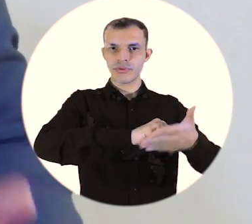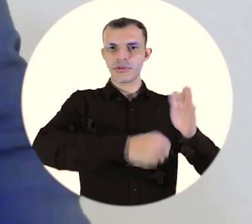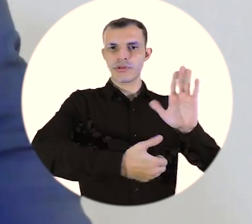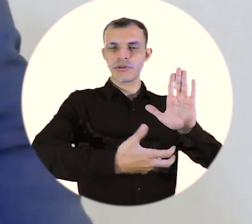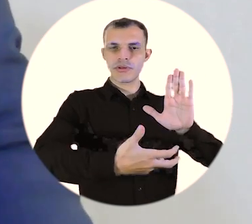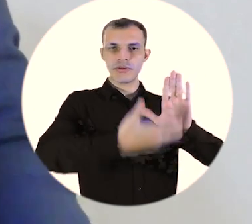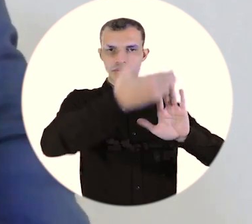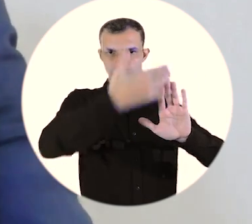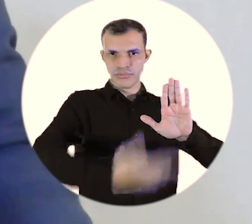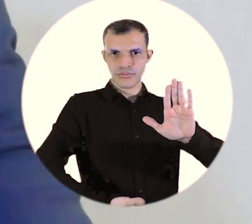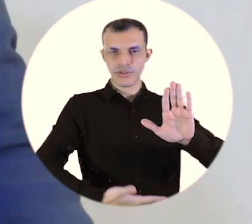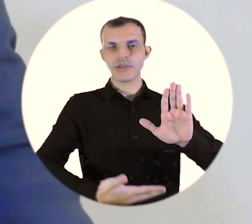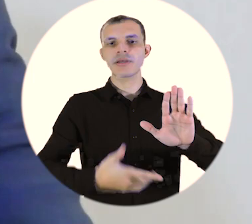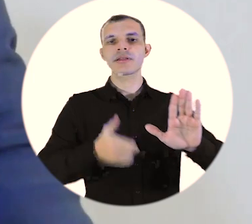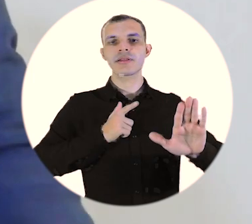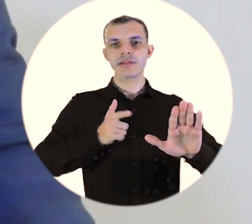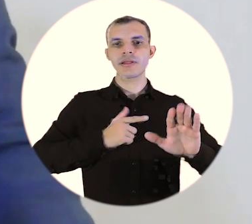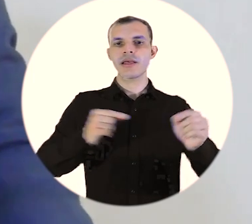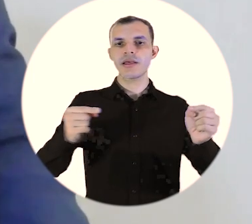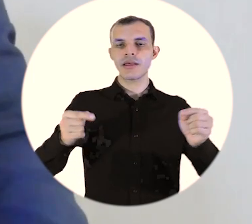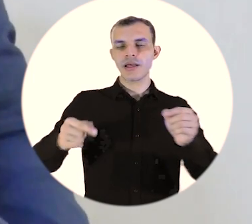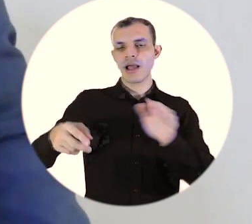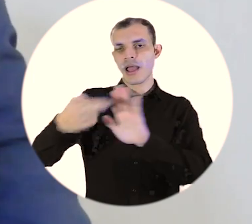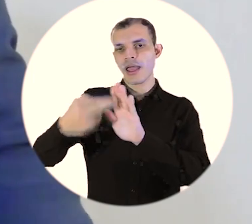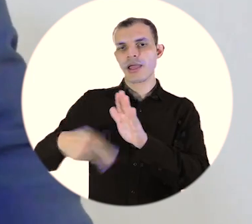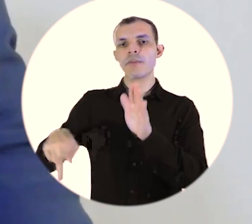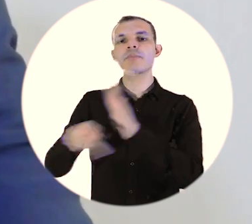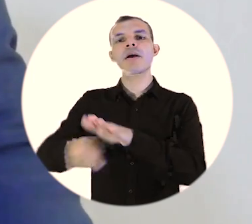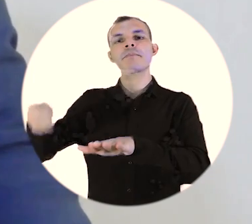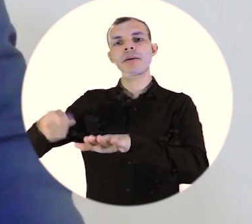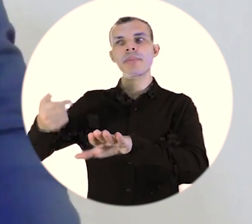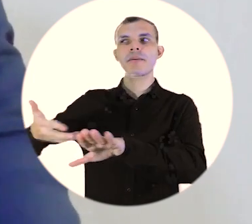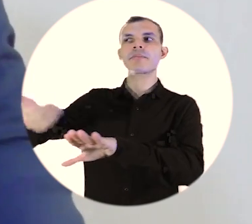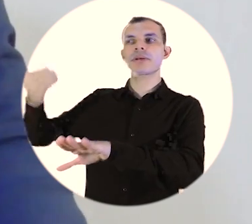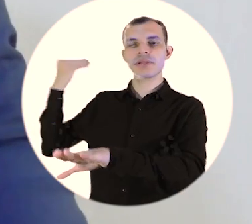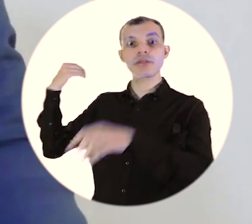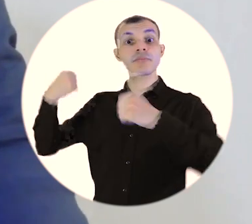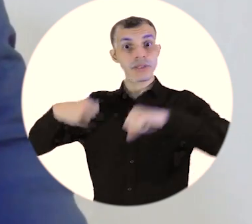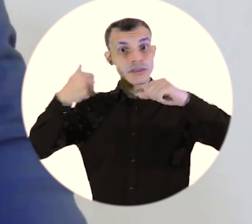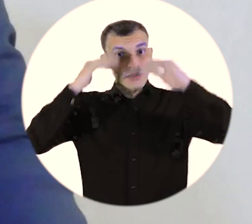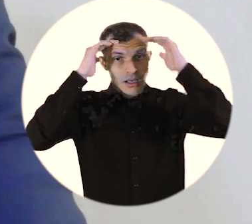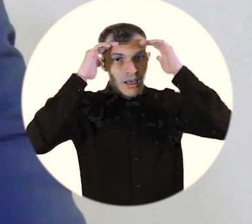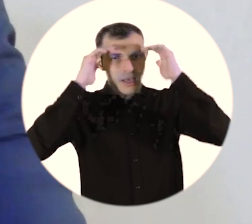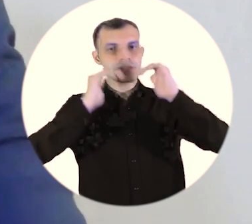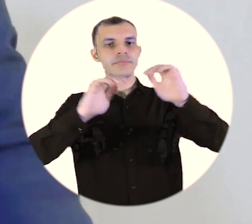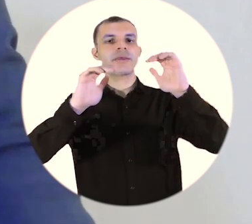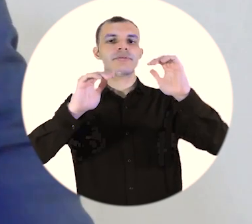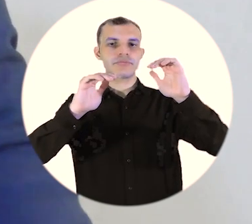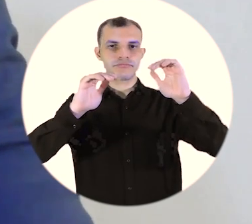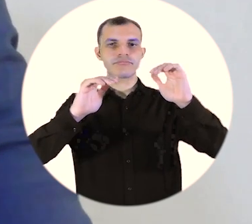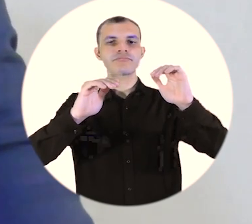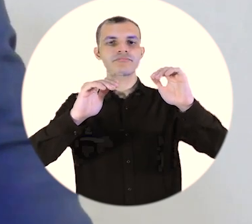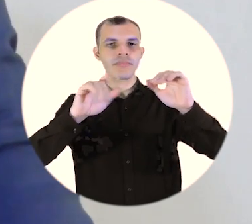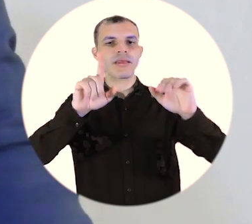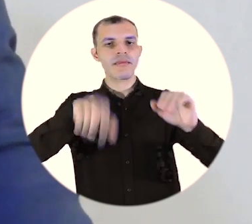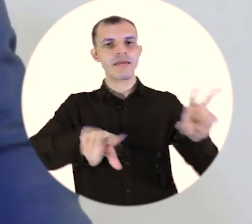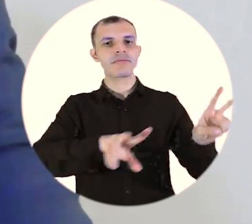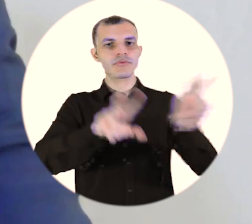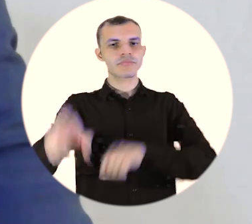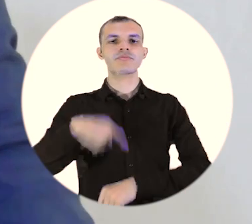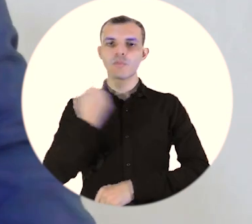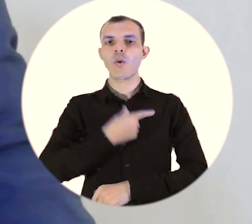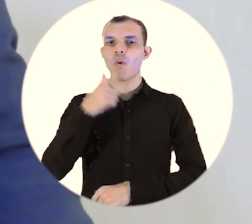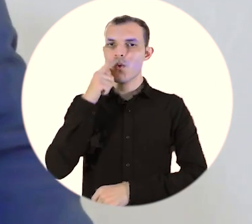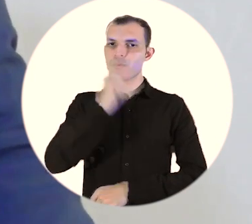pelos tribunais naquele instante. Então, deve ser aplicado, deve ser respeitado. É disso que se trata, para